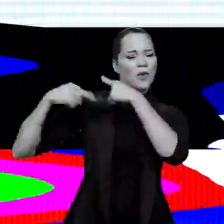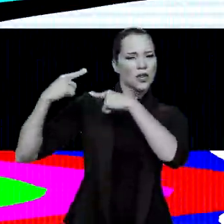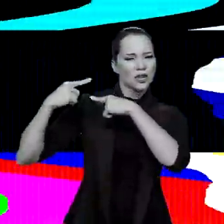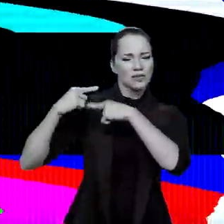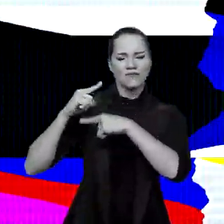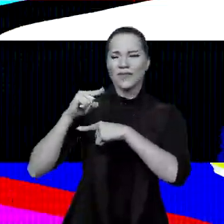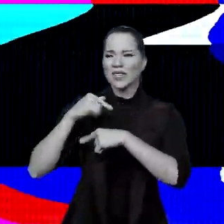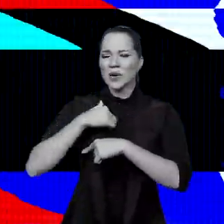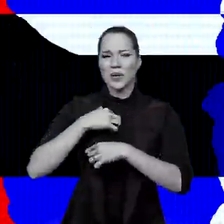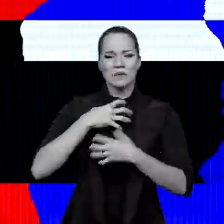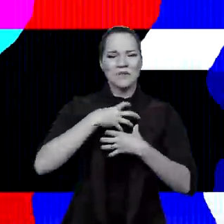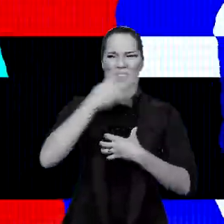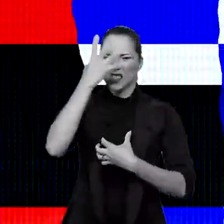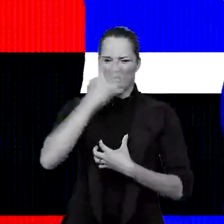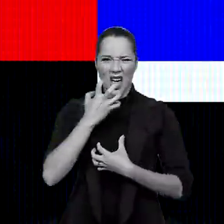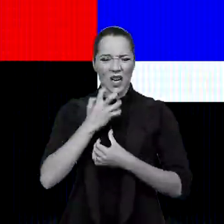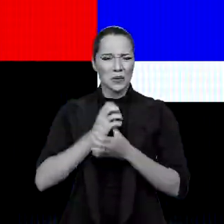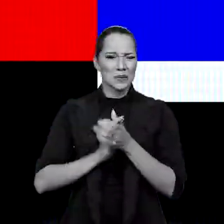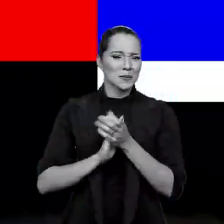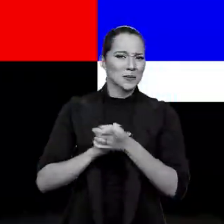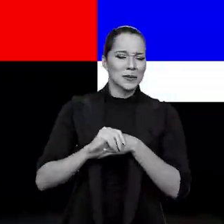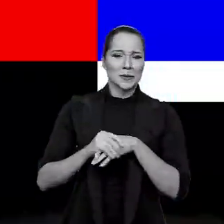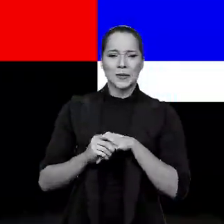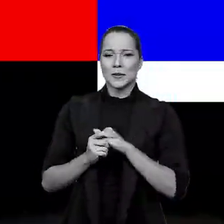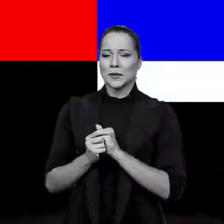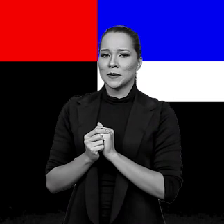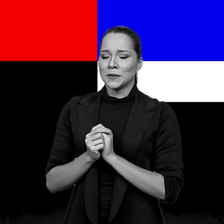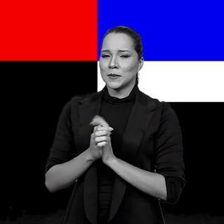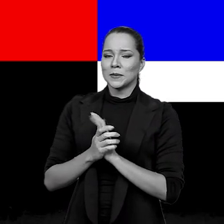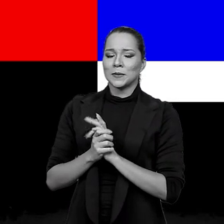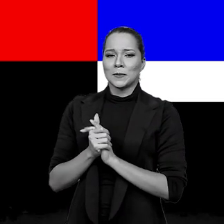Volta aí um pouquinho, por favor. Acho que eu tava sério, velho.